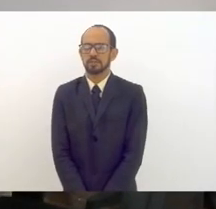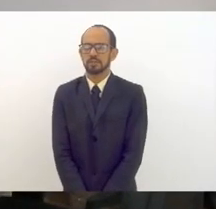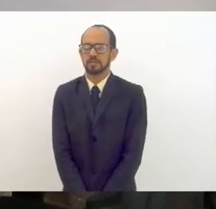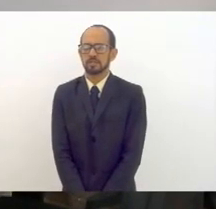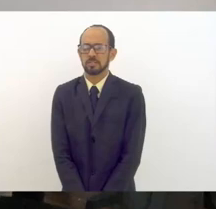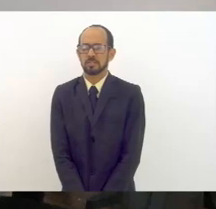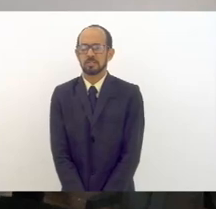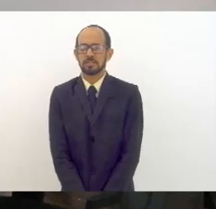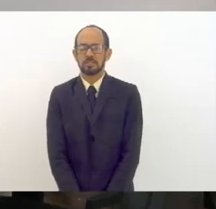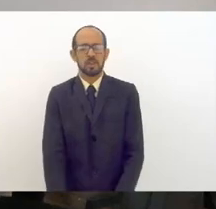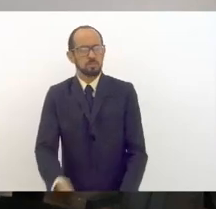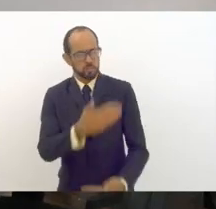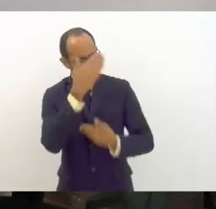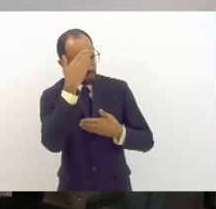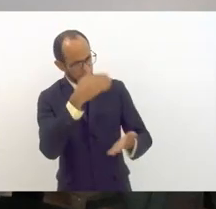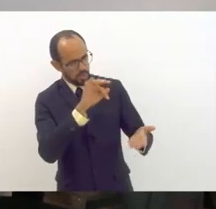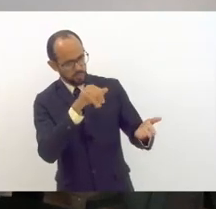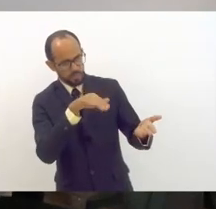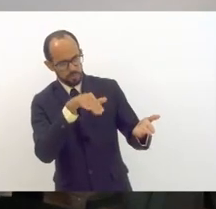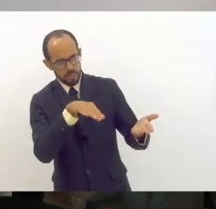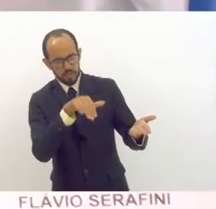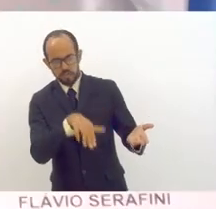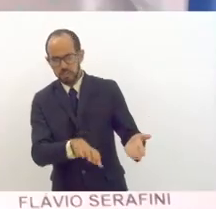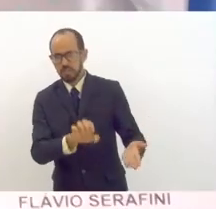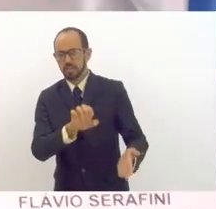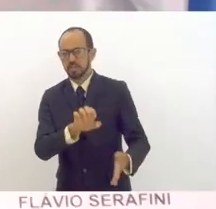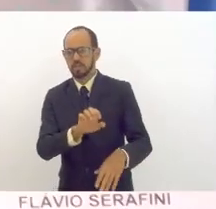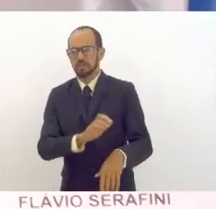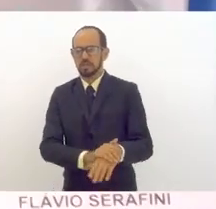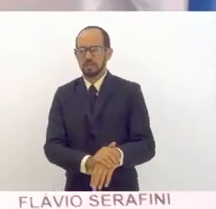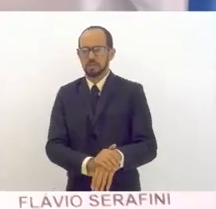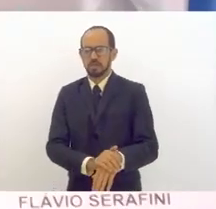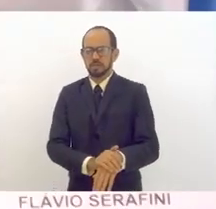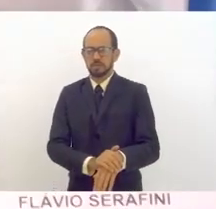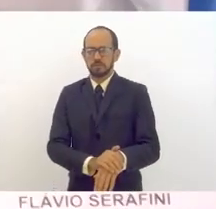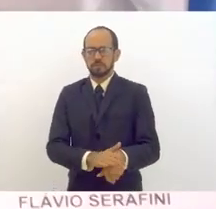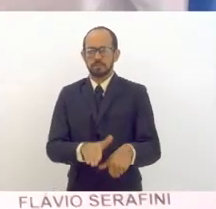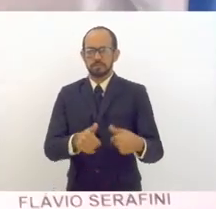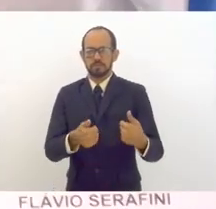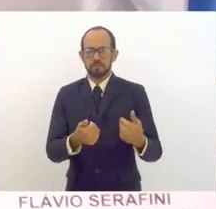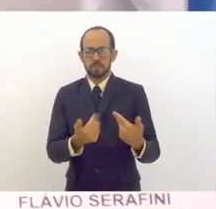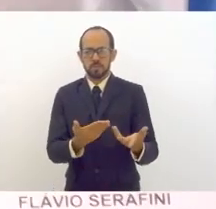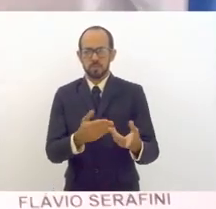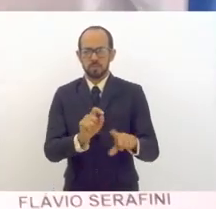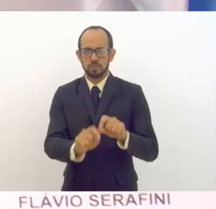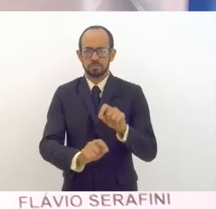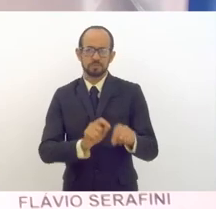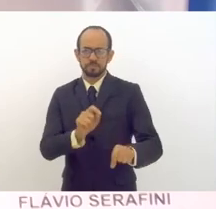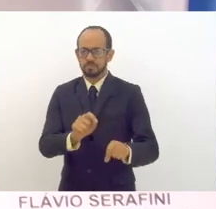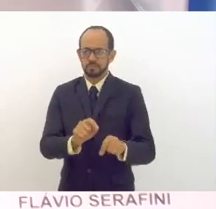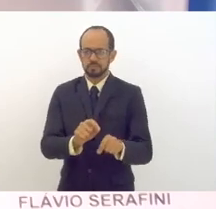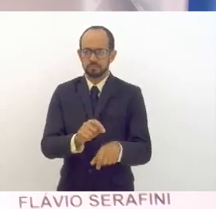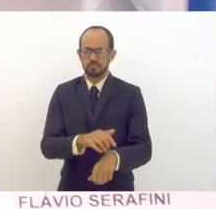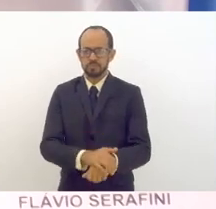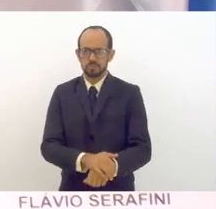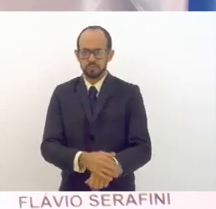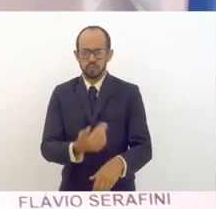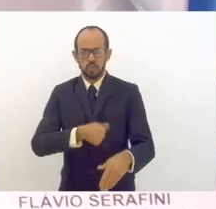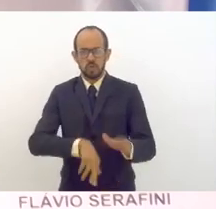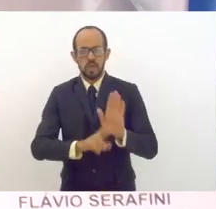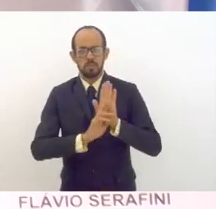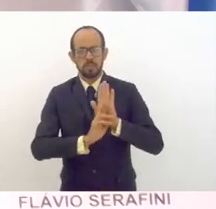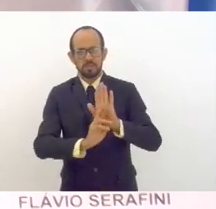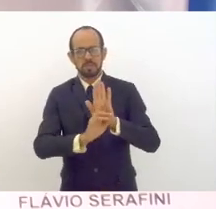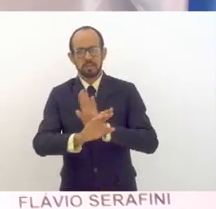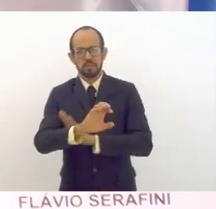Muito obrigado, Fabiane. E reitero, então, o chamado ao representante do CRES,